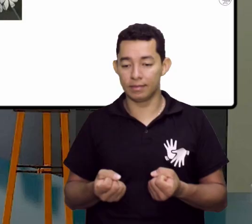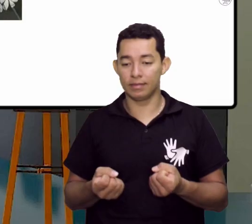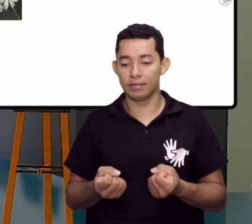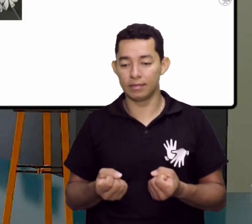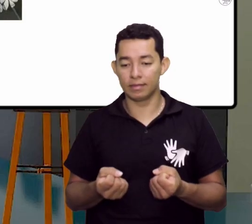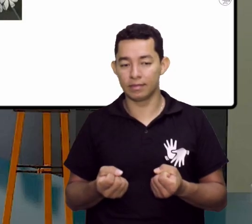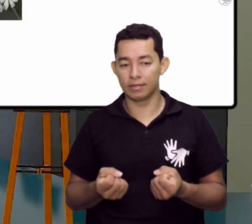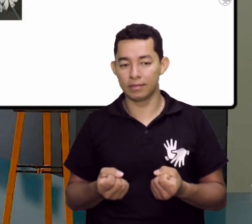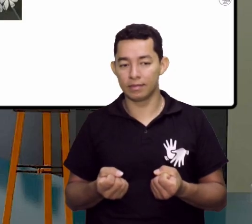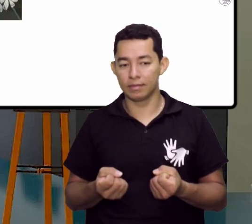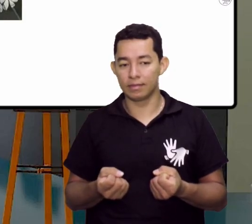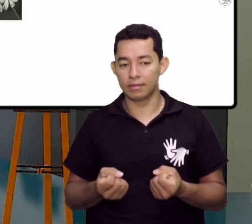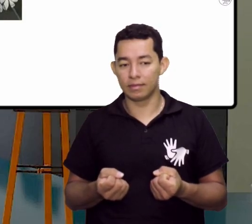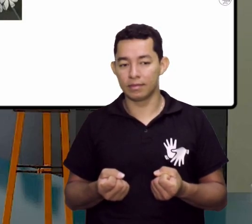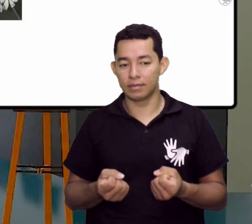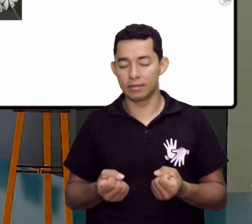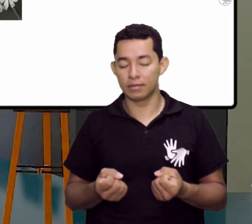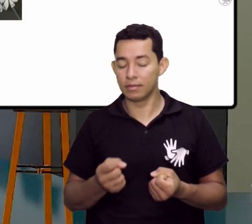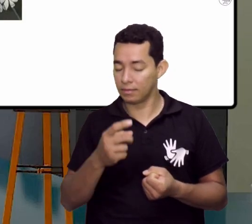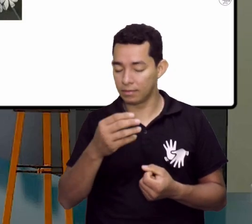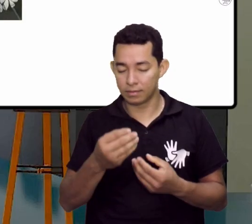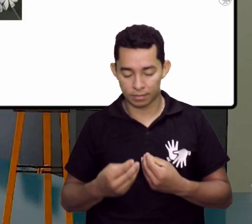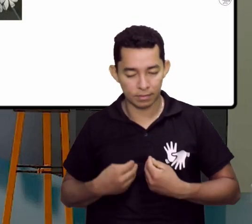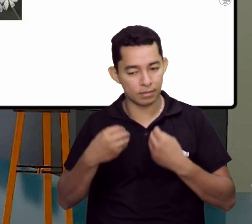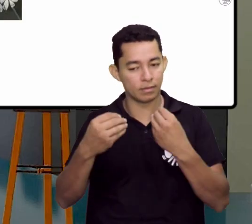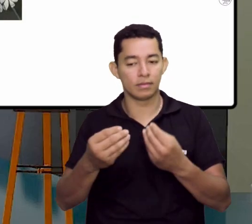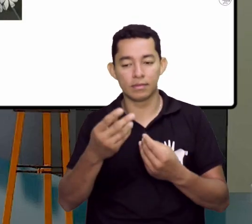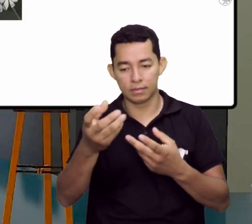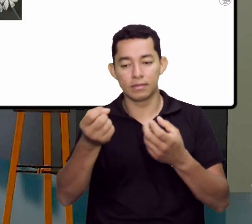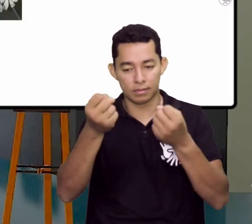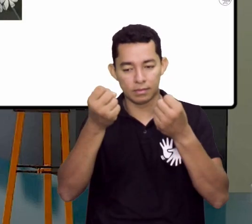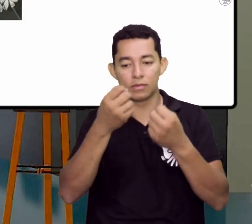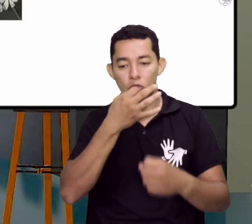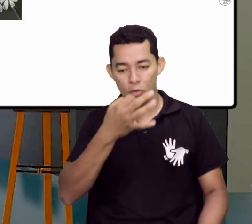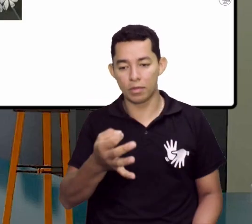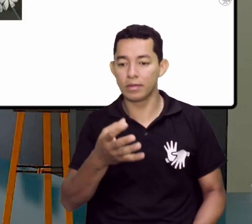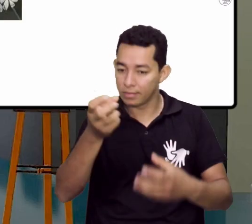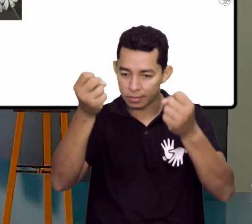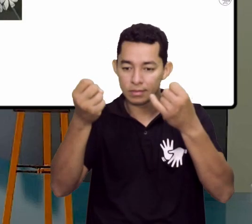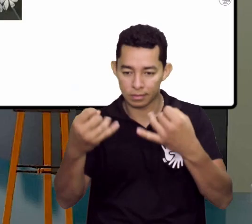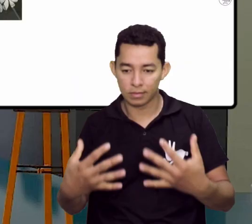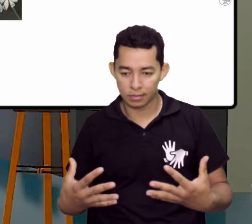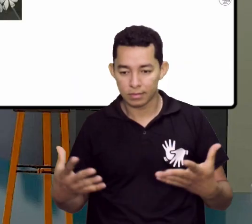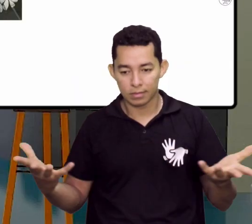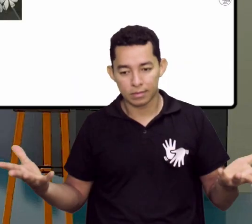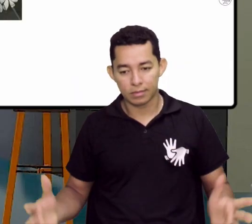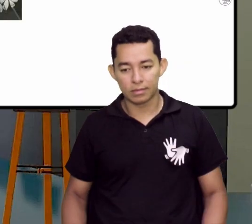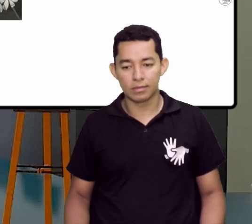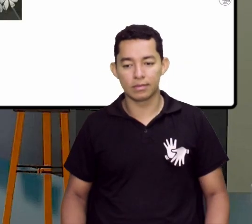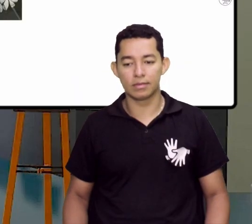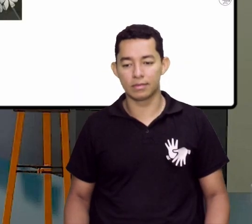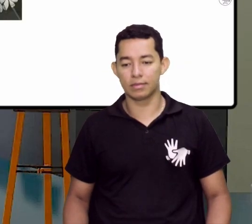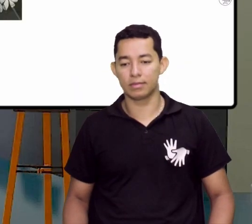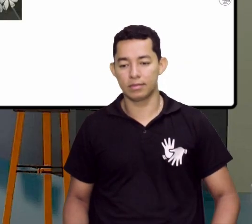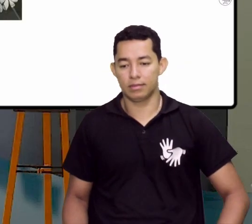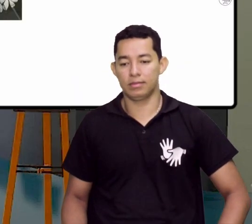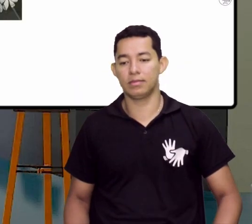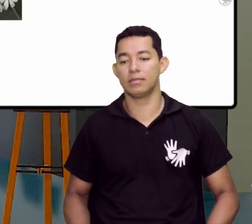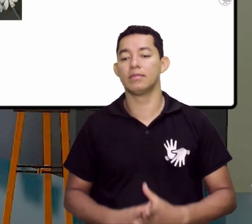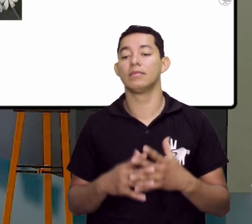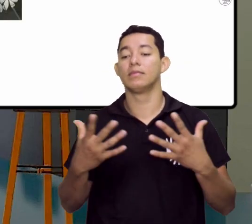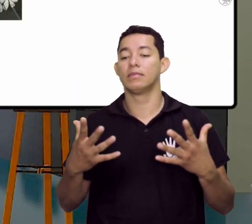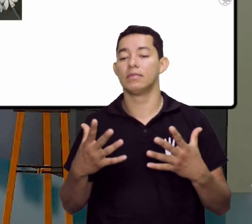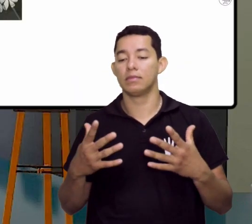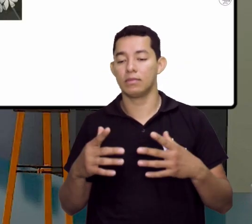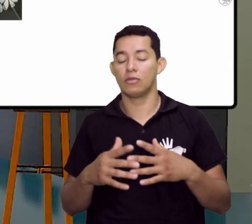né? Então, mas você dá a sua opinião, você explica também, você embasa, né? Você coloca qual é a